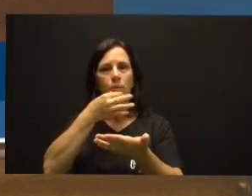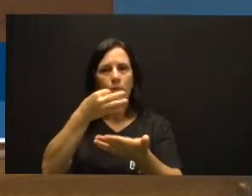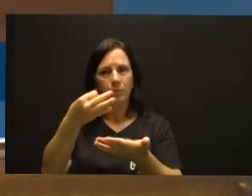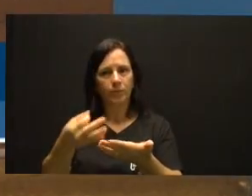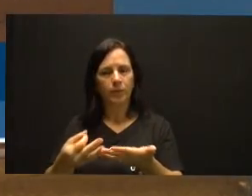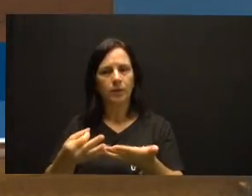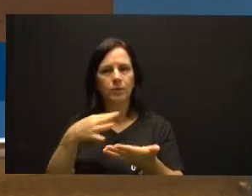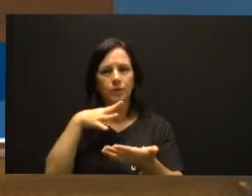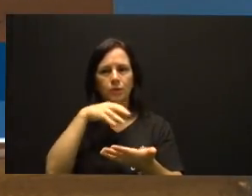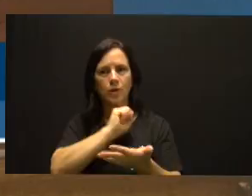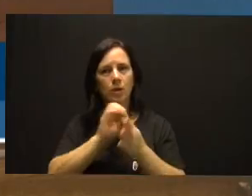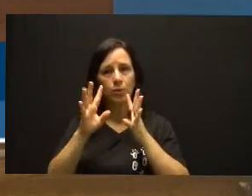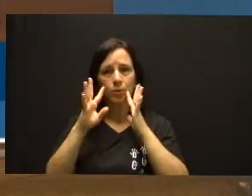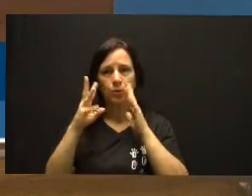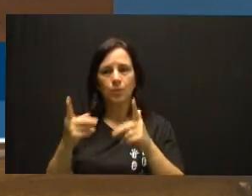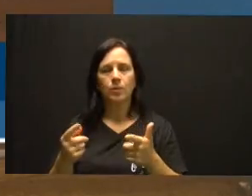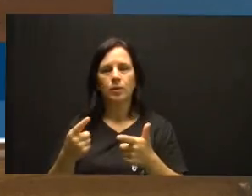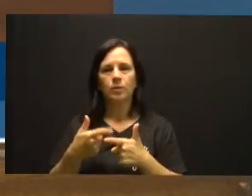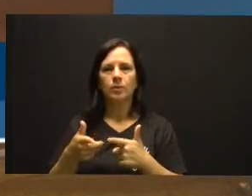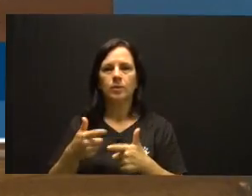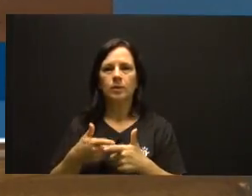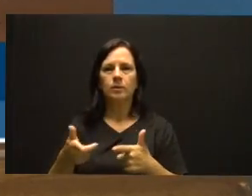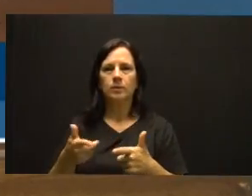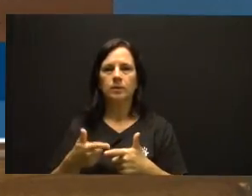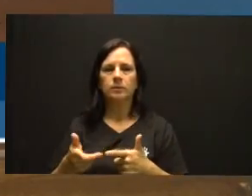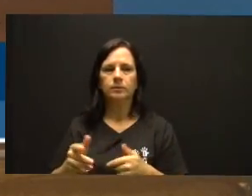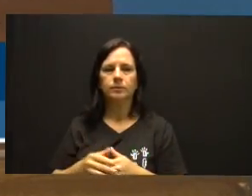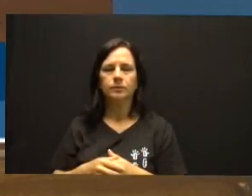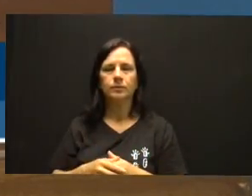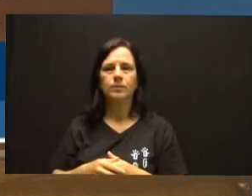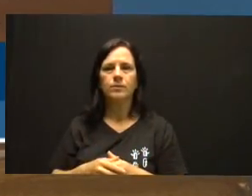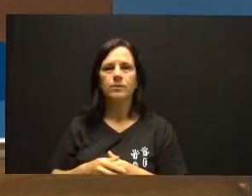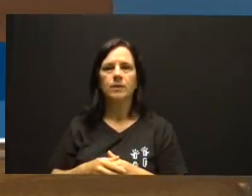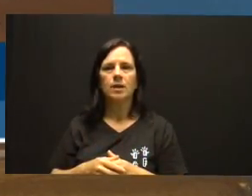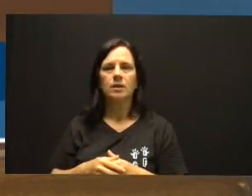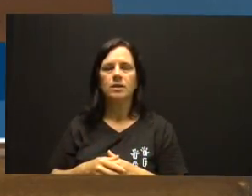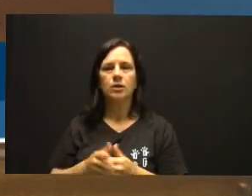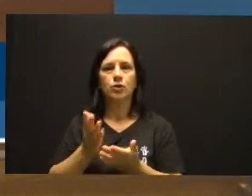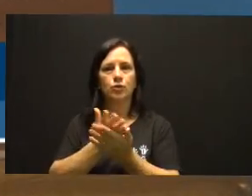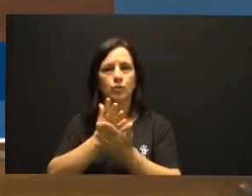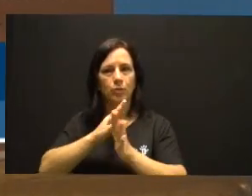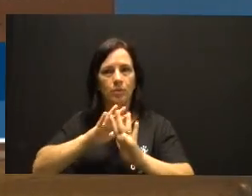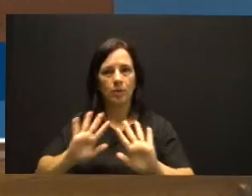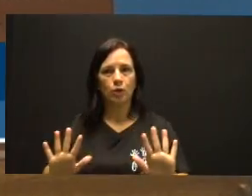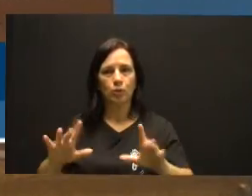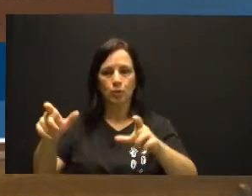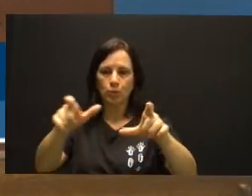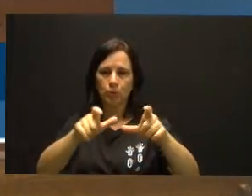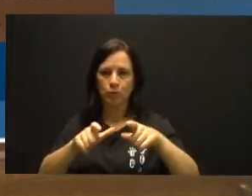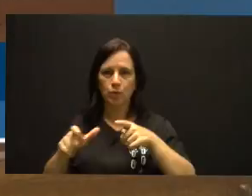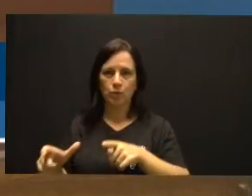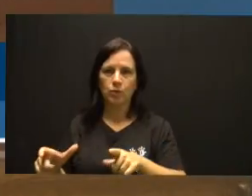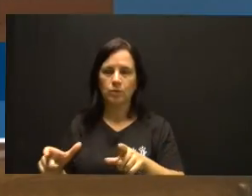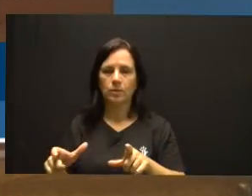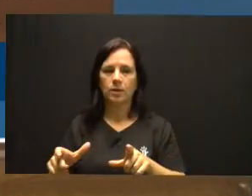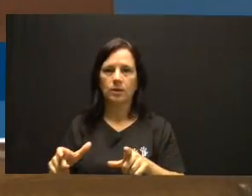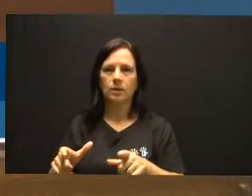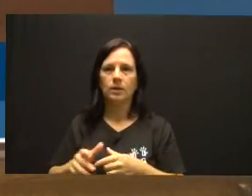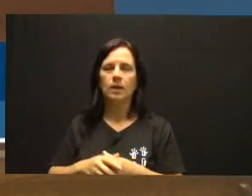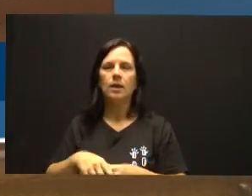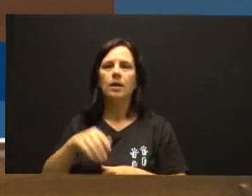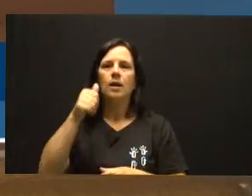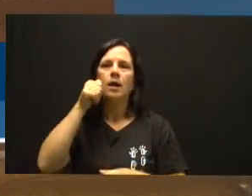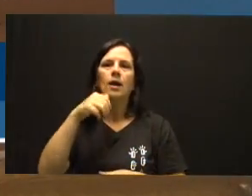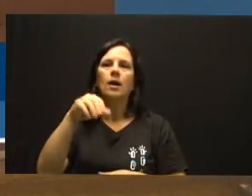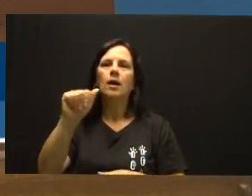seja resolvido esse problema e que seja sanado todos os problemas de todos os bairros. A dona Aline